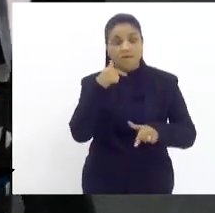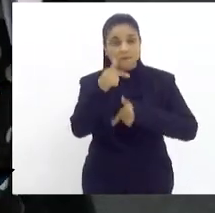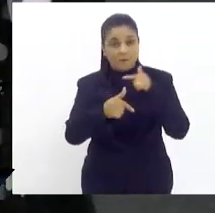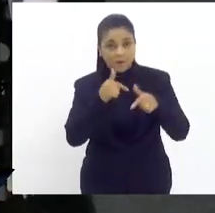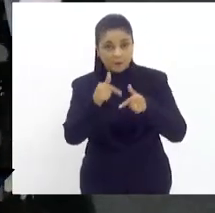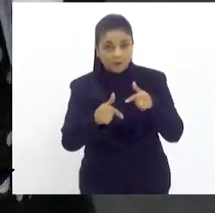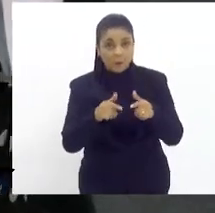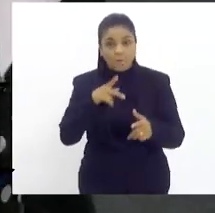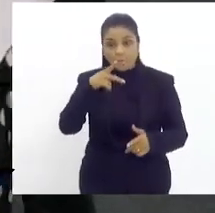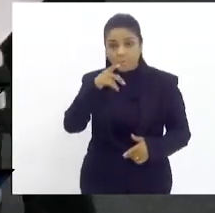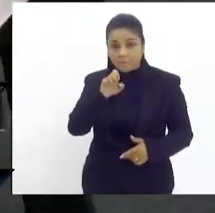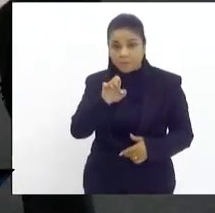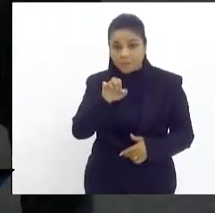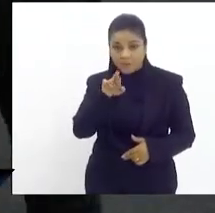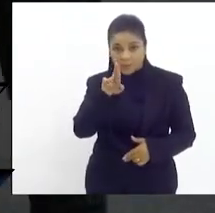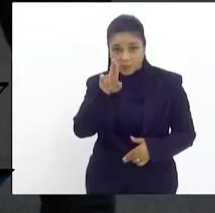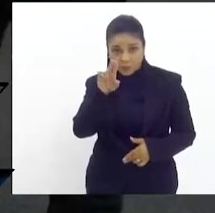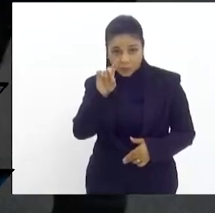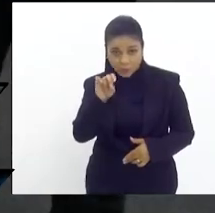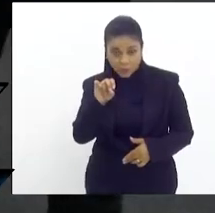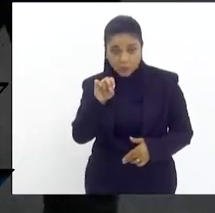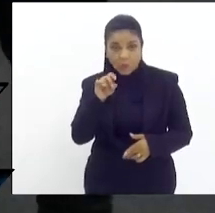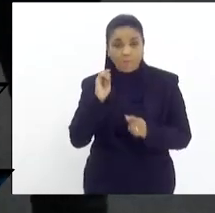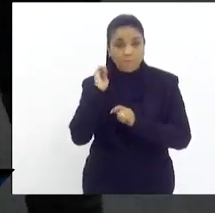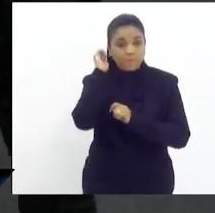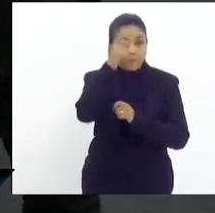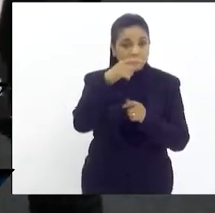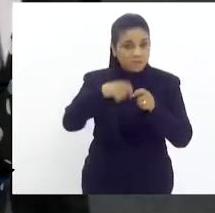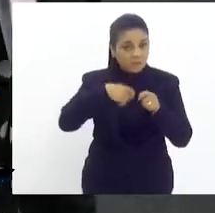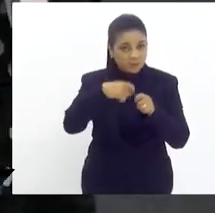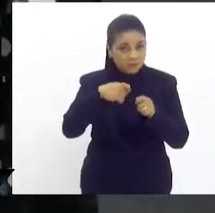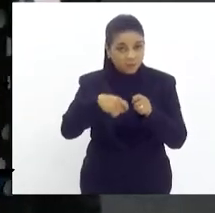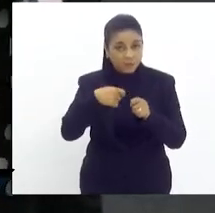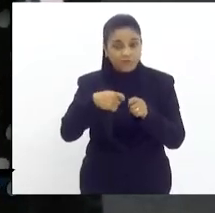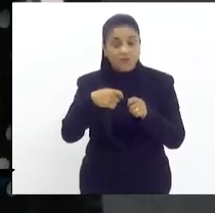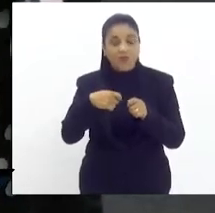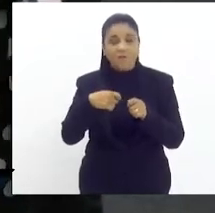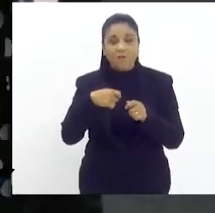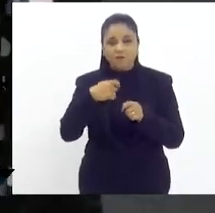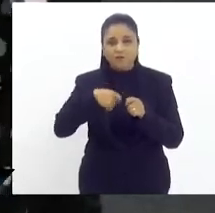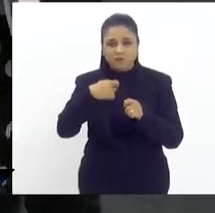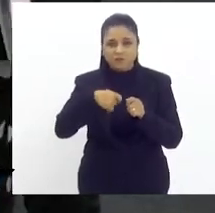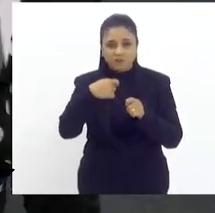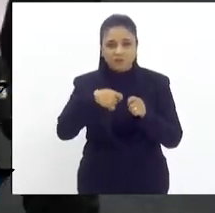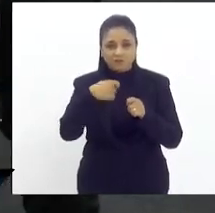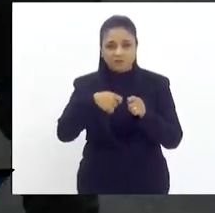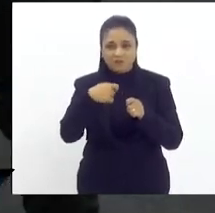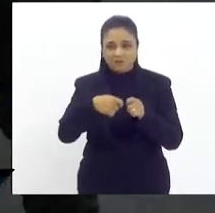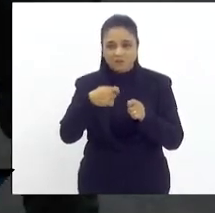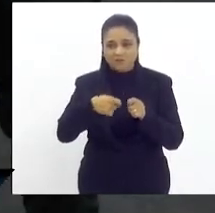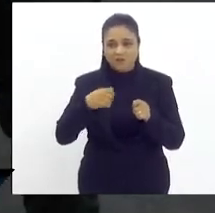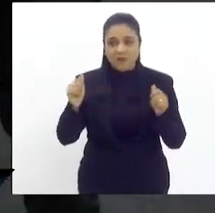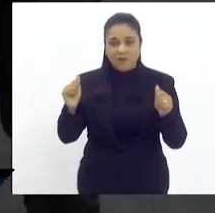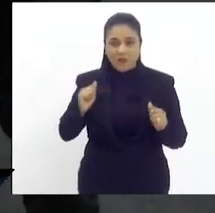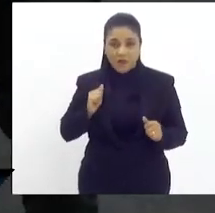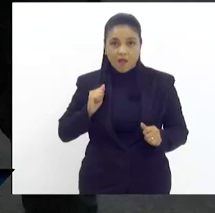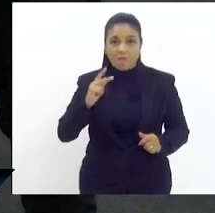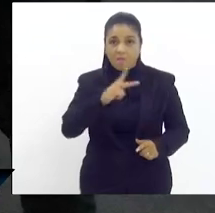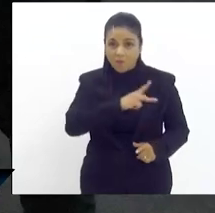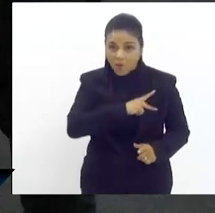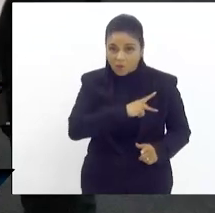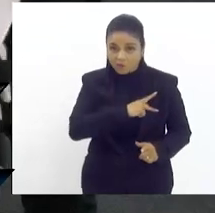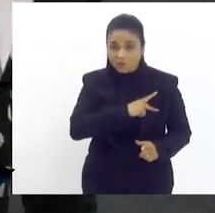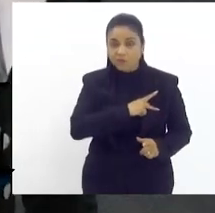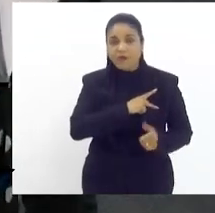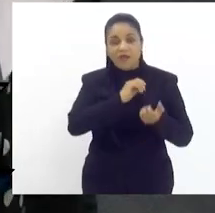pescador todos os apóstolos artesãos então a doutrina social da